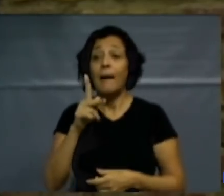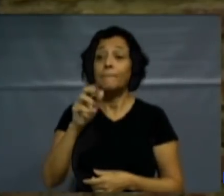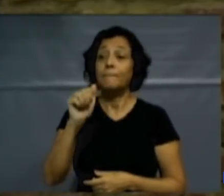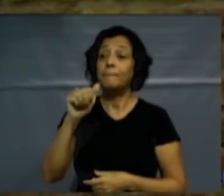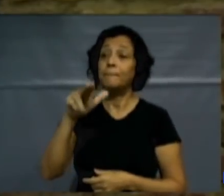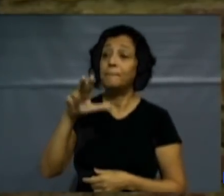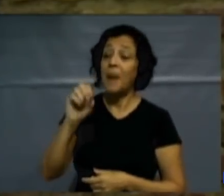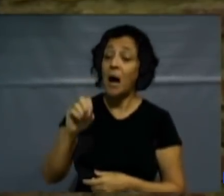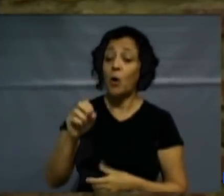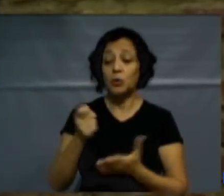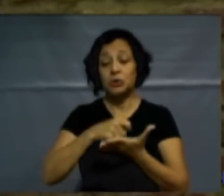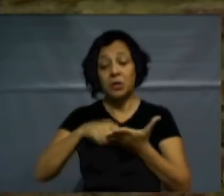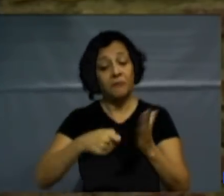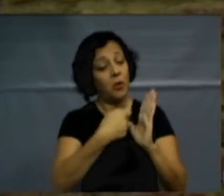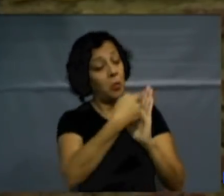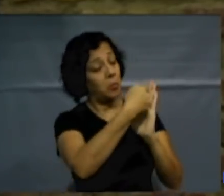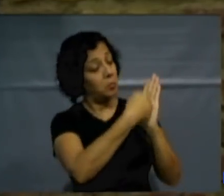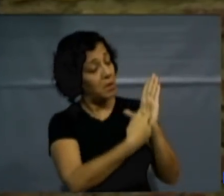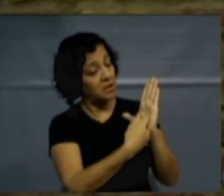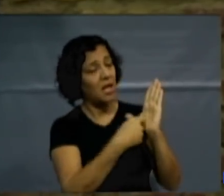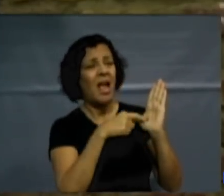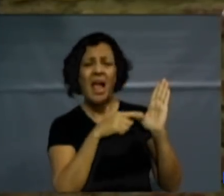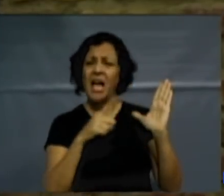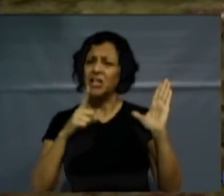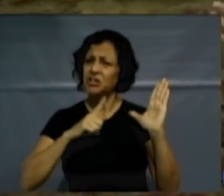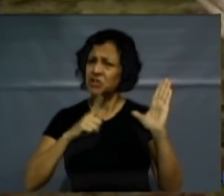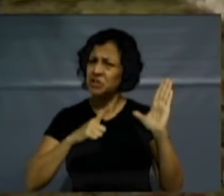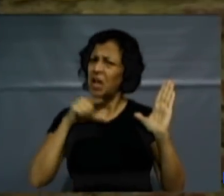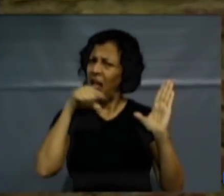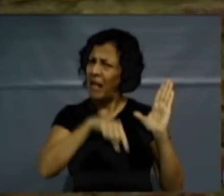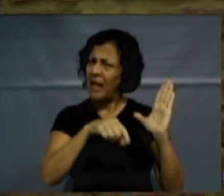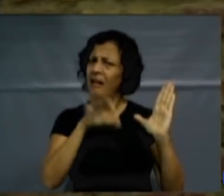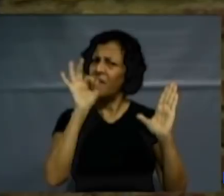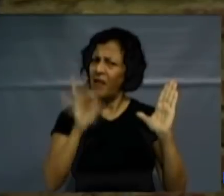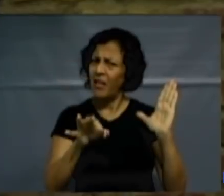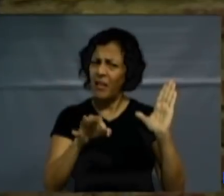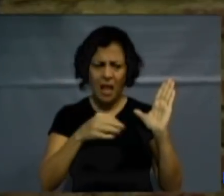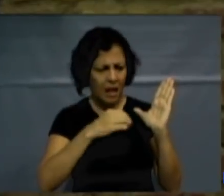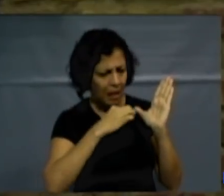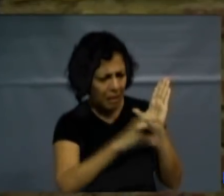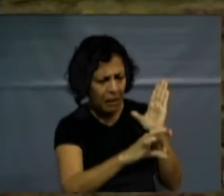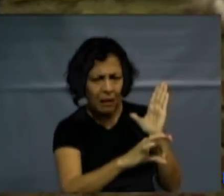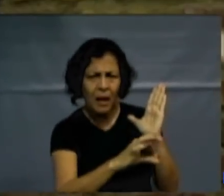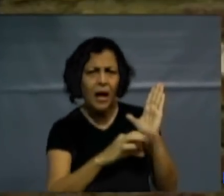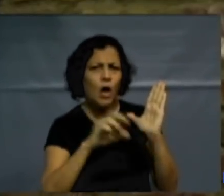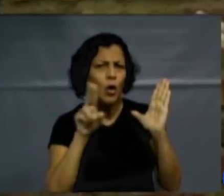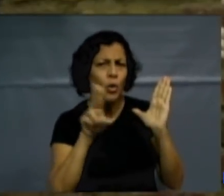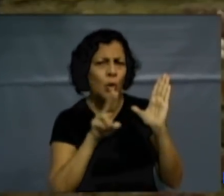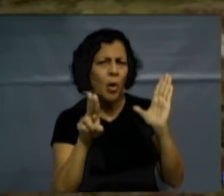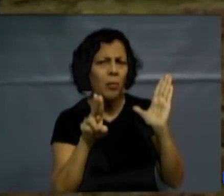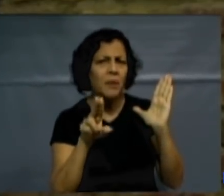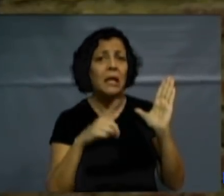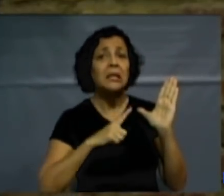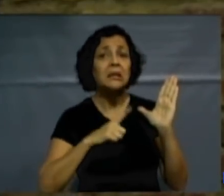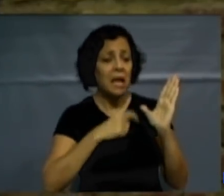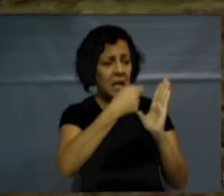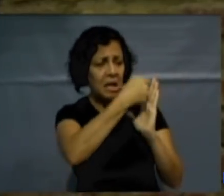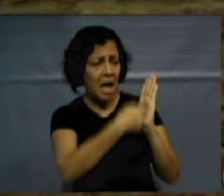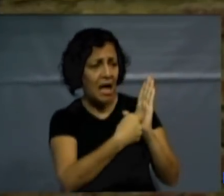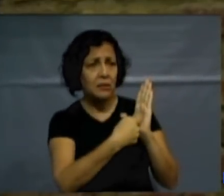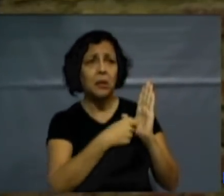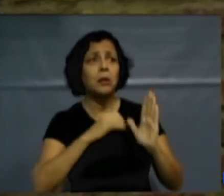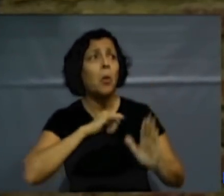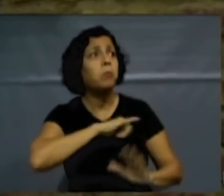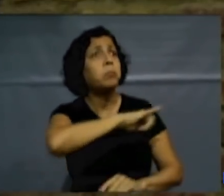A ou B ou C não foi escrita por Paulo, não tinha sua grafia. Existem cartas de Paulo que nunca vieram a público. Mas, meus irmãos, só